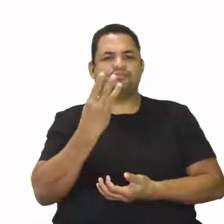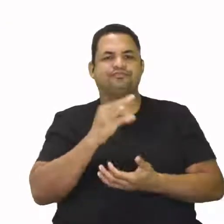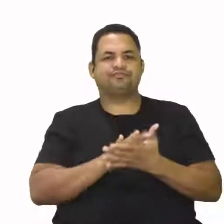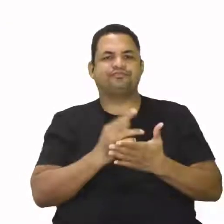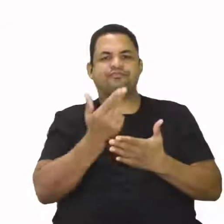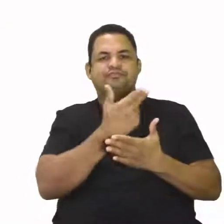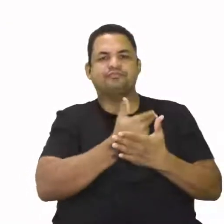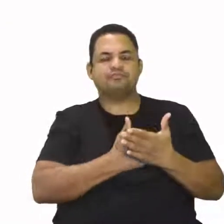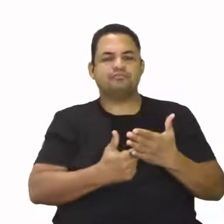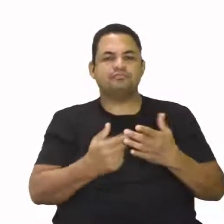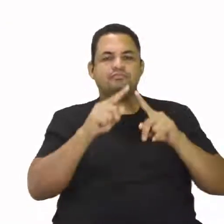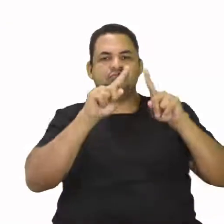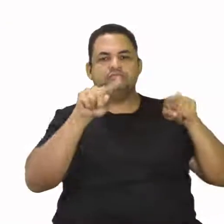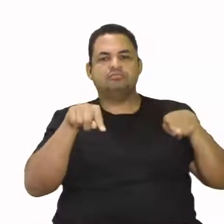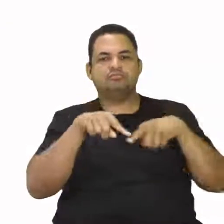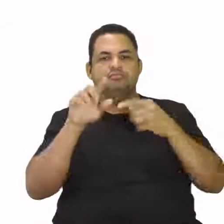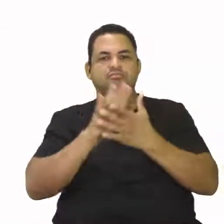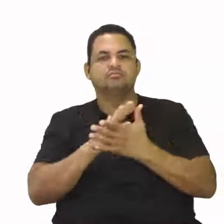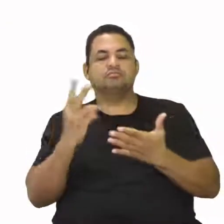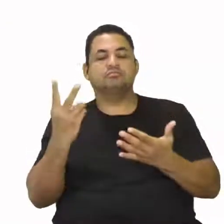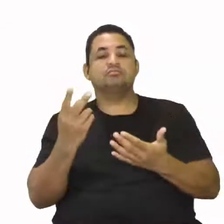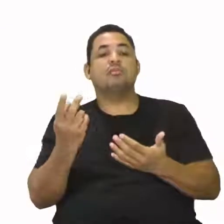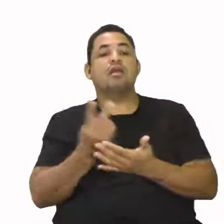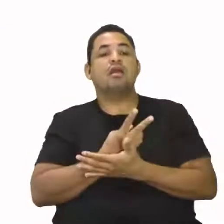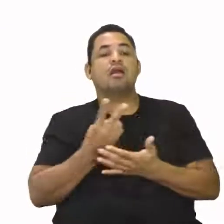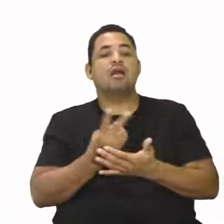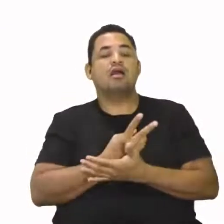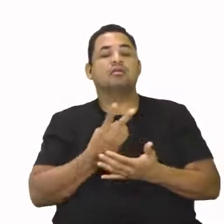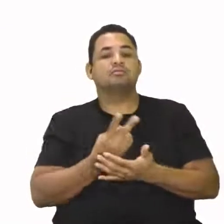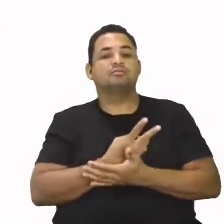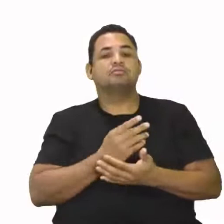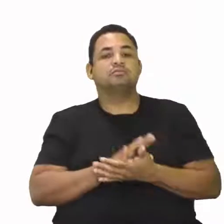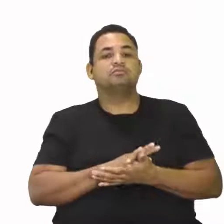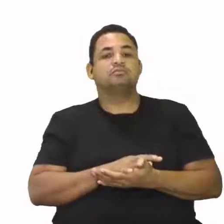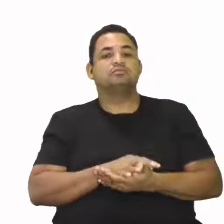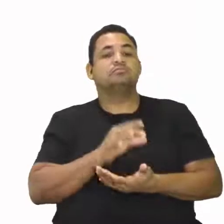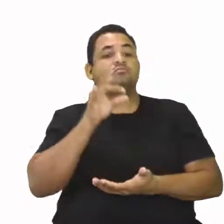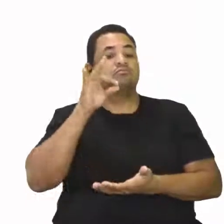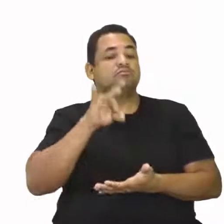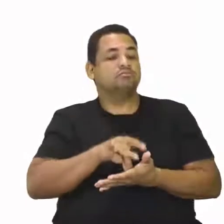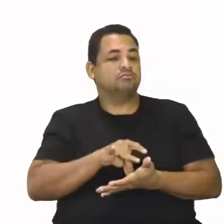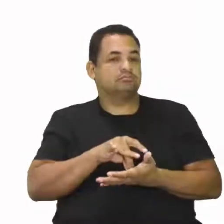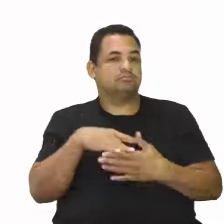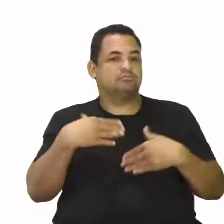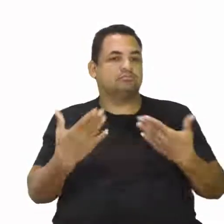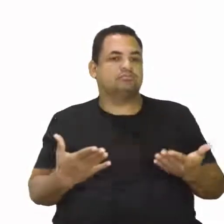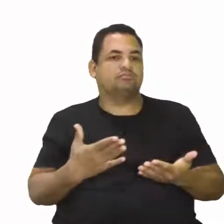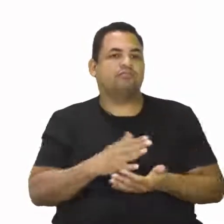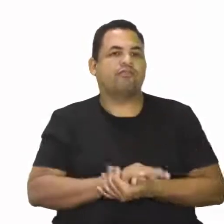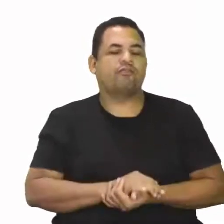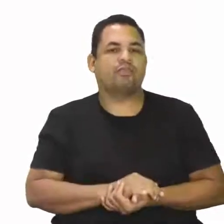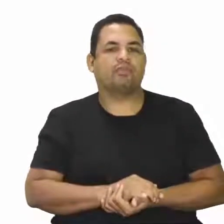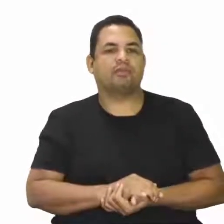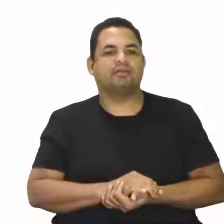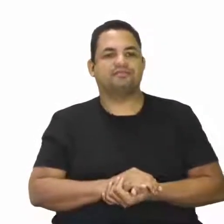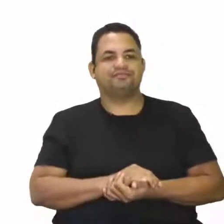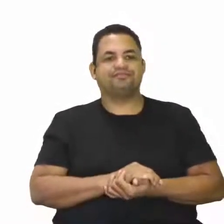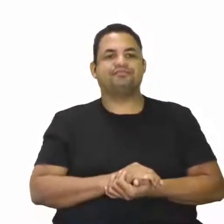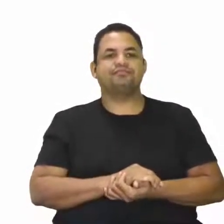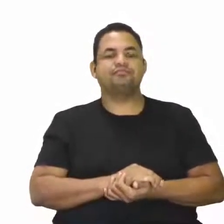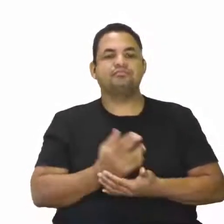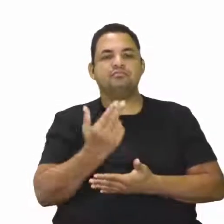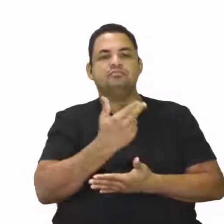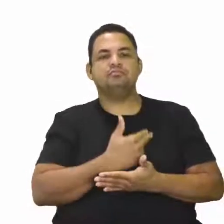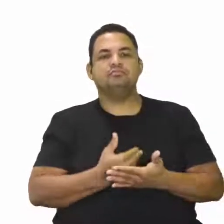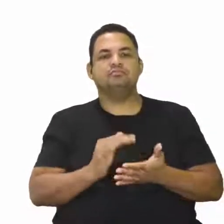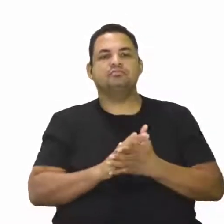e tirinhas, é incorreto afirmar... Incorreto, viu? Isso mesmo. O quê? As